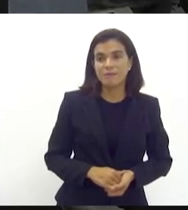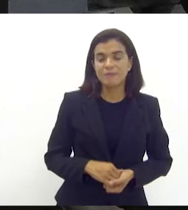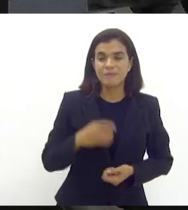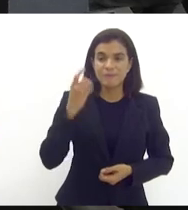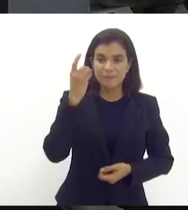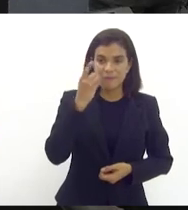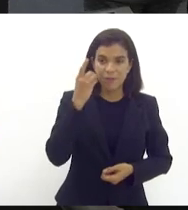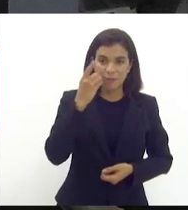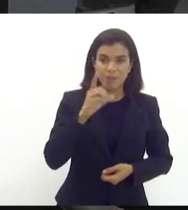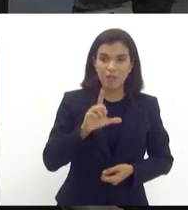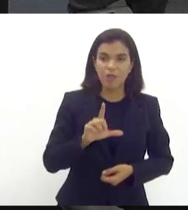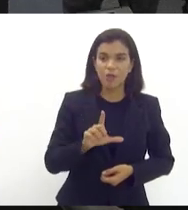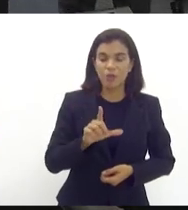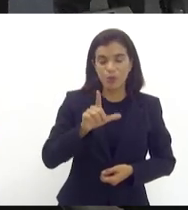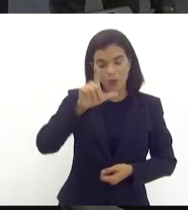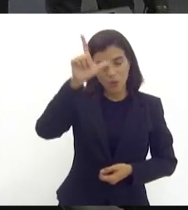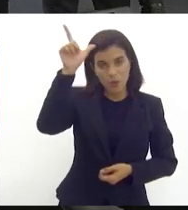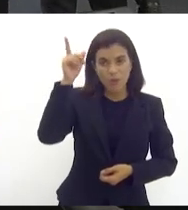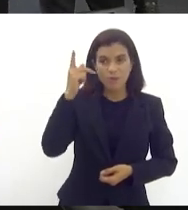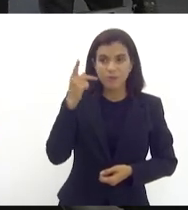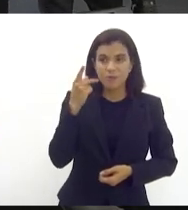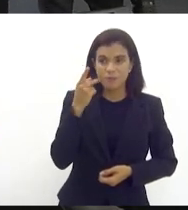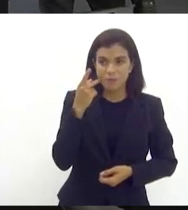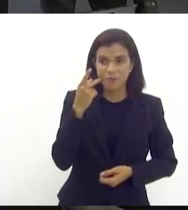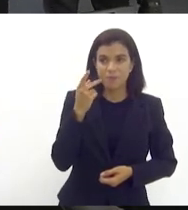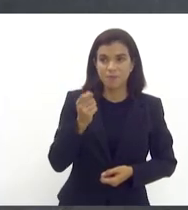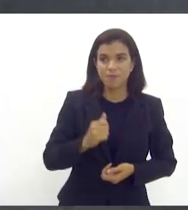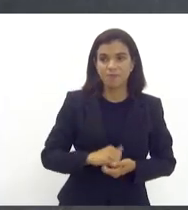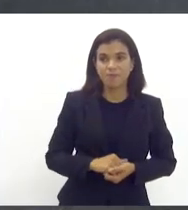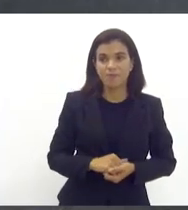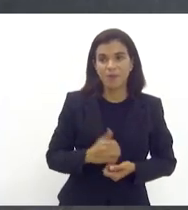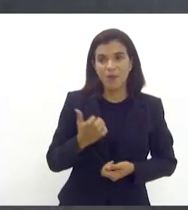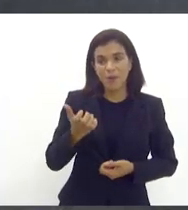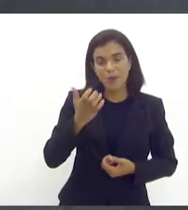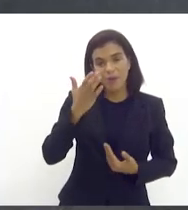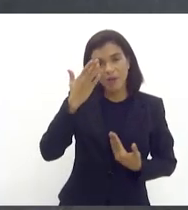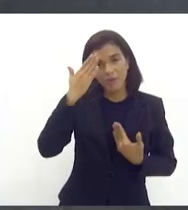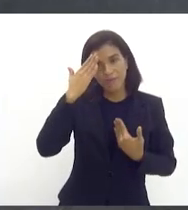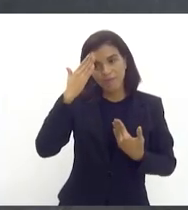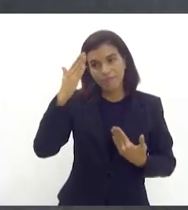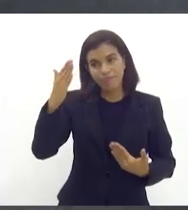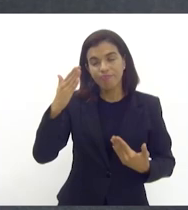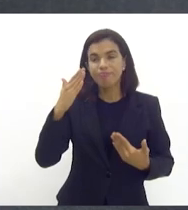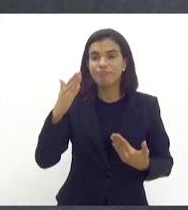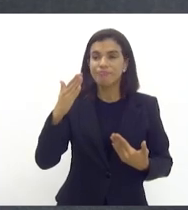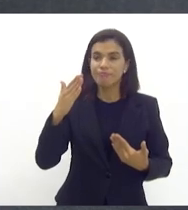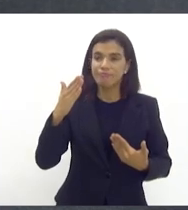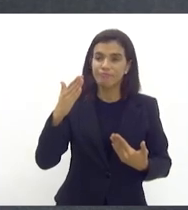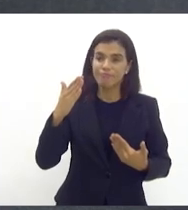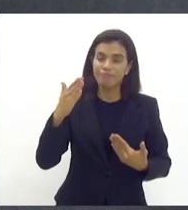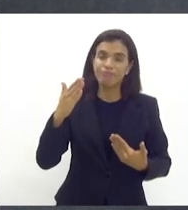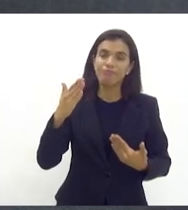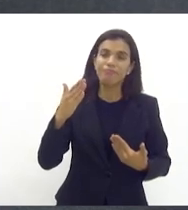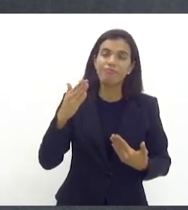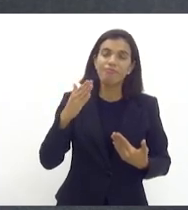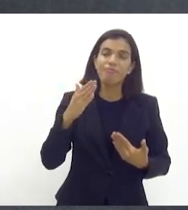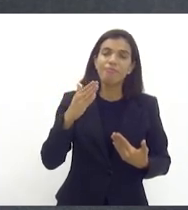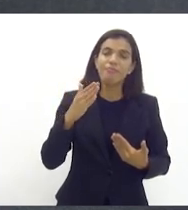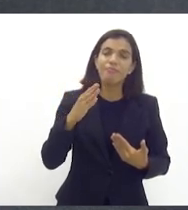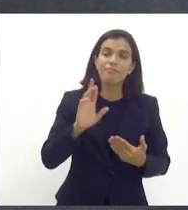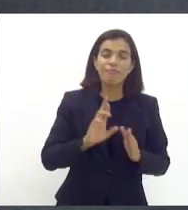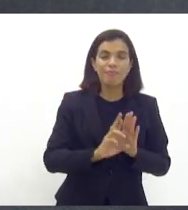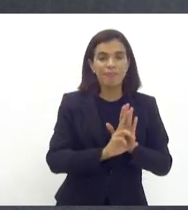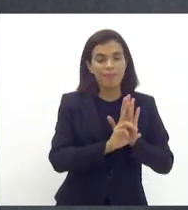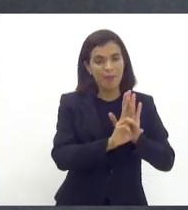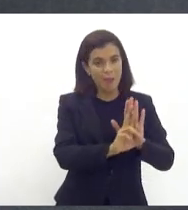Deputado Dr. Luiz Paulo, mais uma vez eu quero agradecer o senhor em nome de